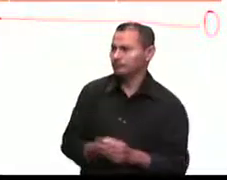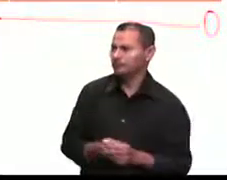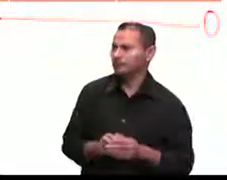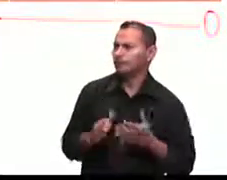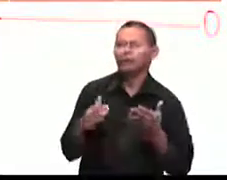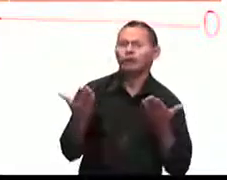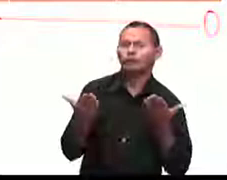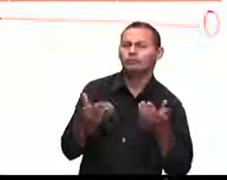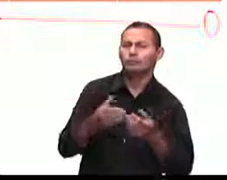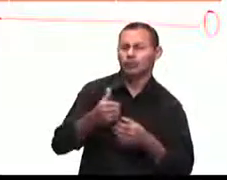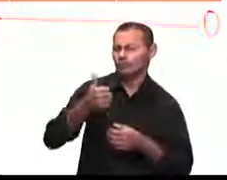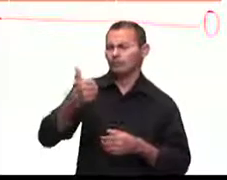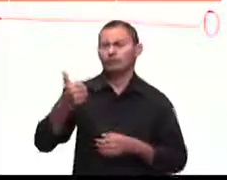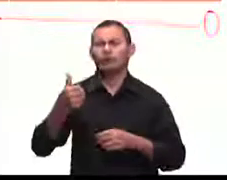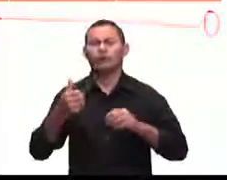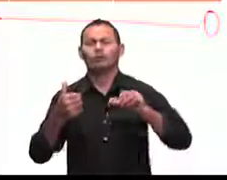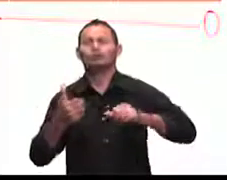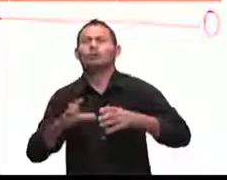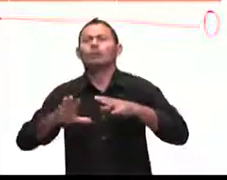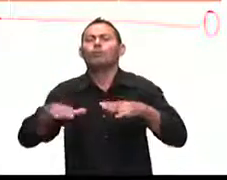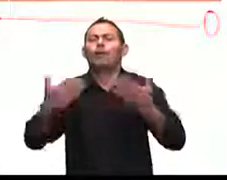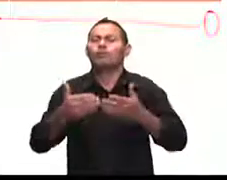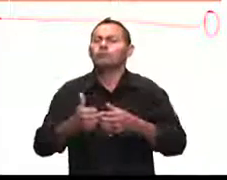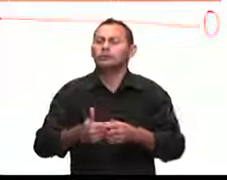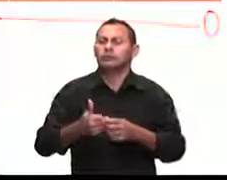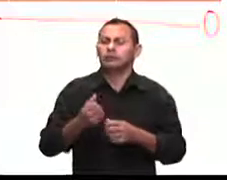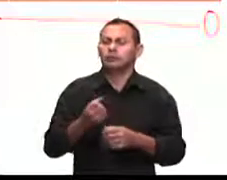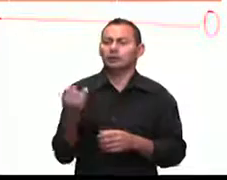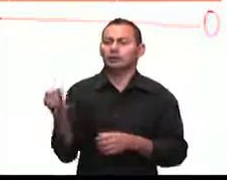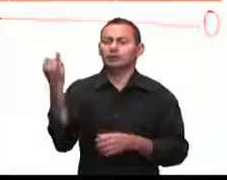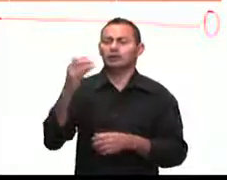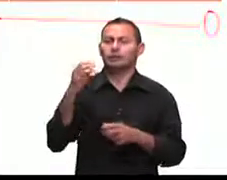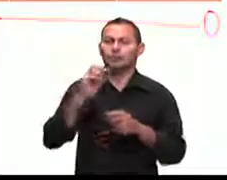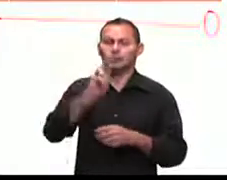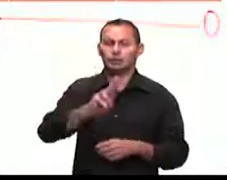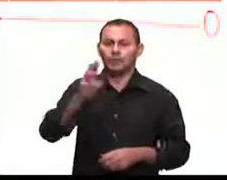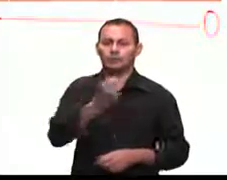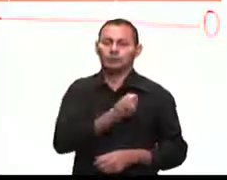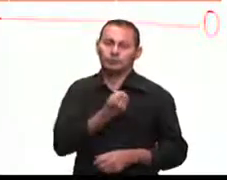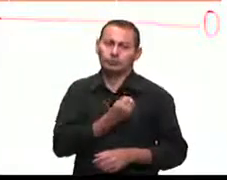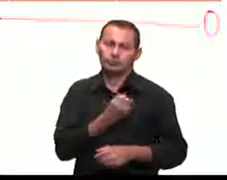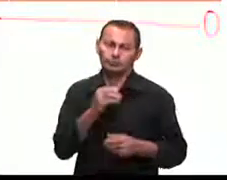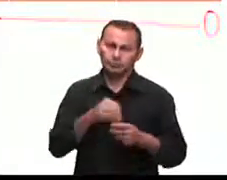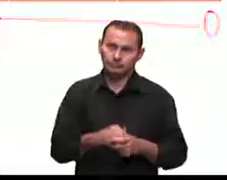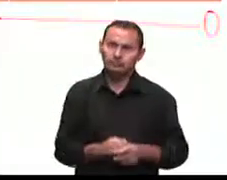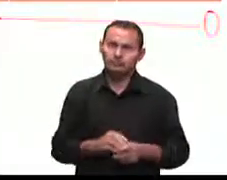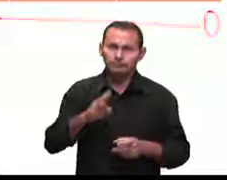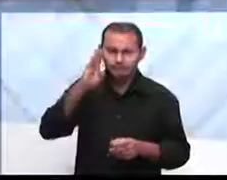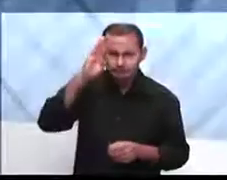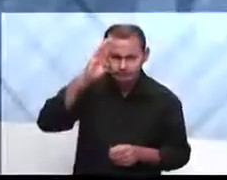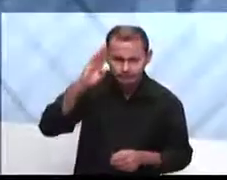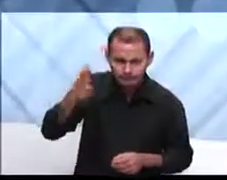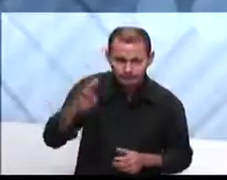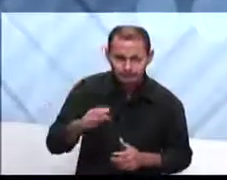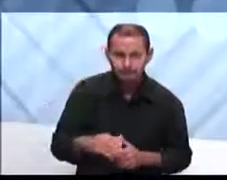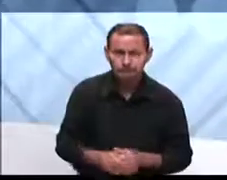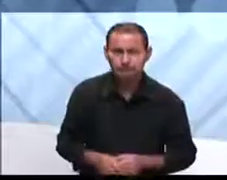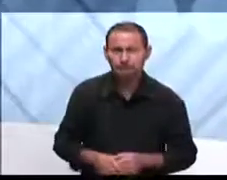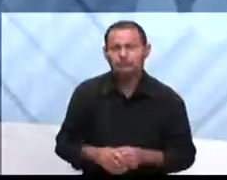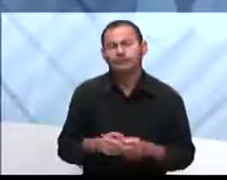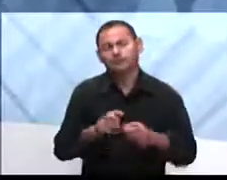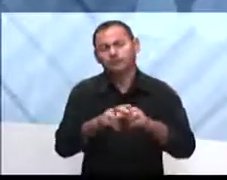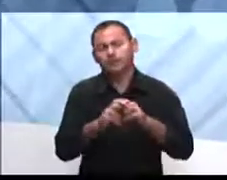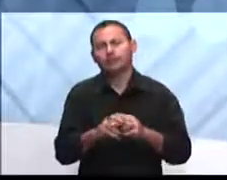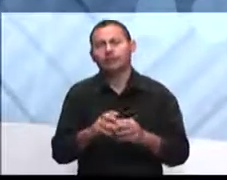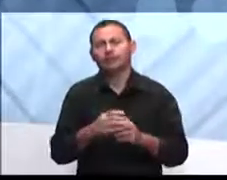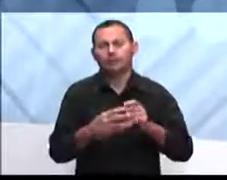Qual a vantagem de você utilizar os números, né? Então, ela está principalmente, né, ao invés